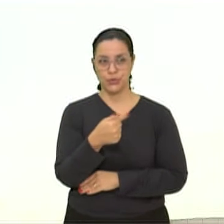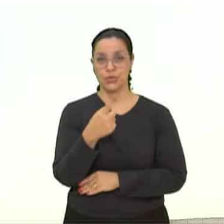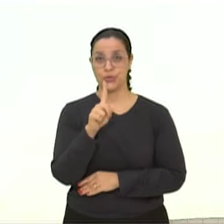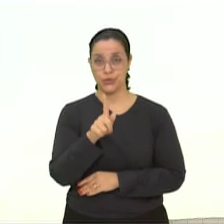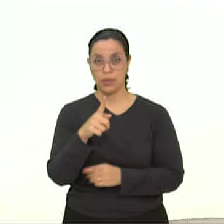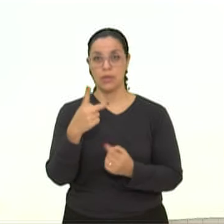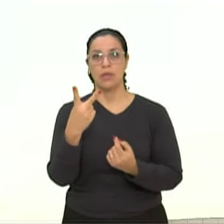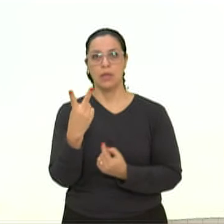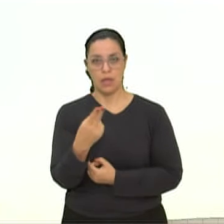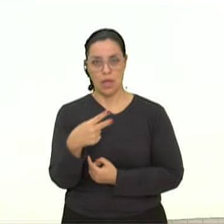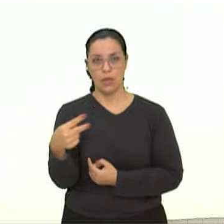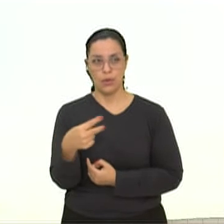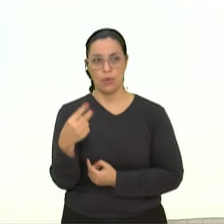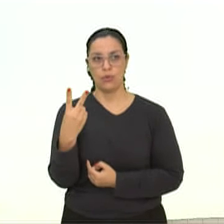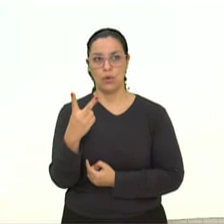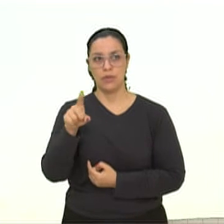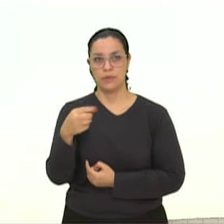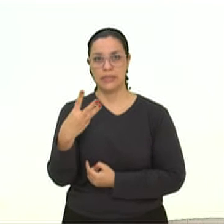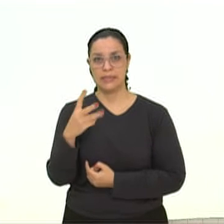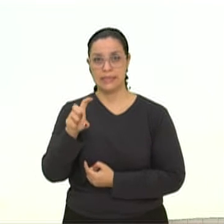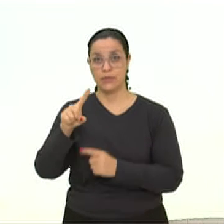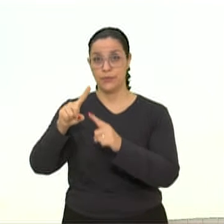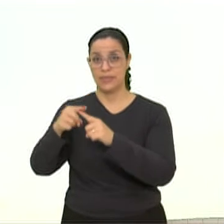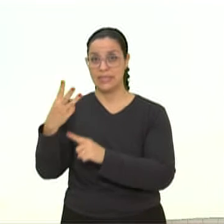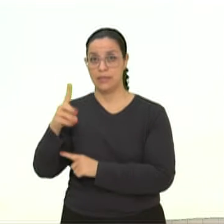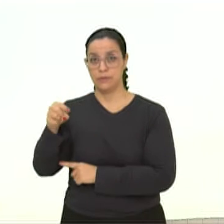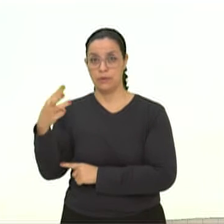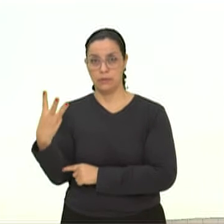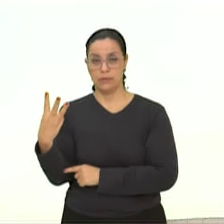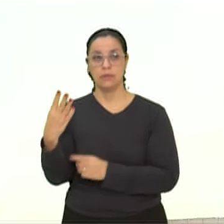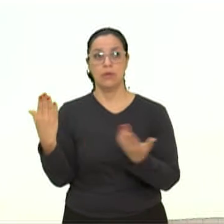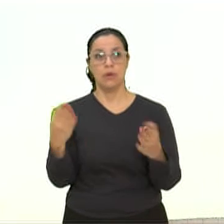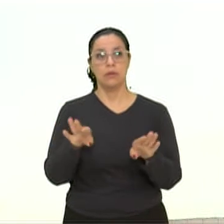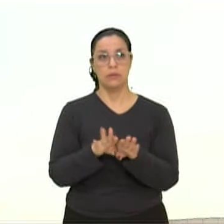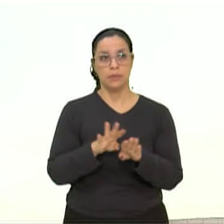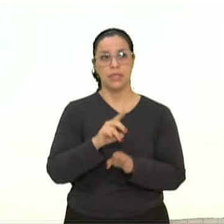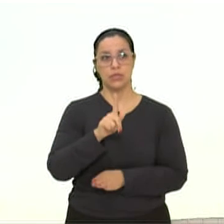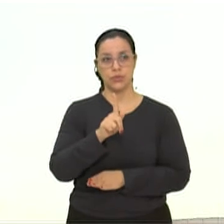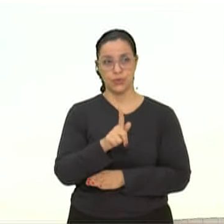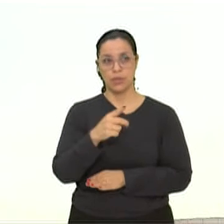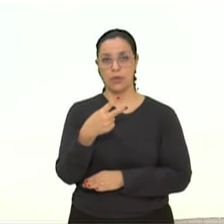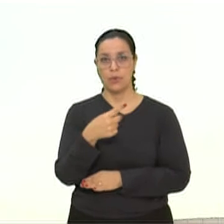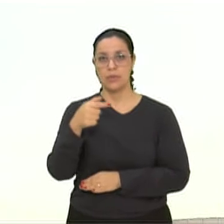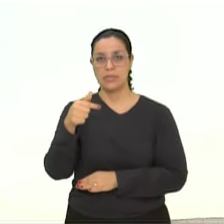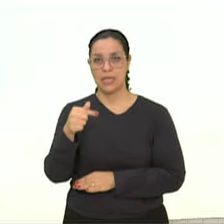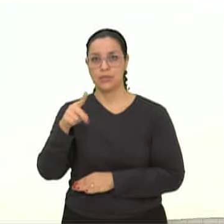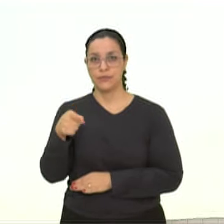lá, 2,35 multiplicado por 3,3, e essa multiplicação vai dar